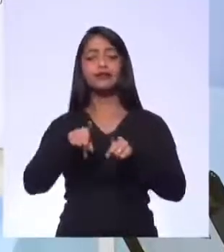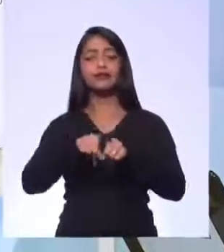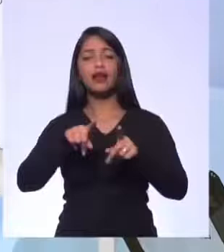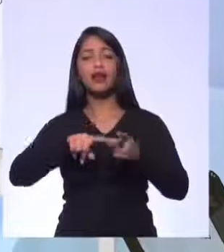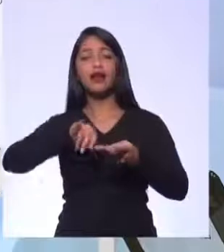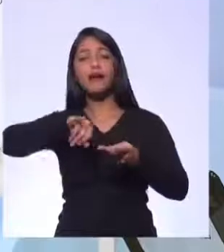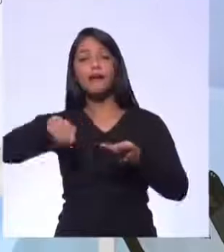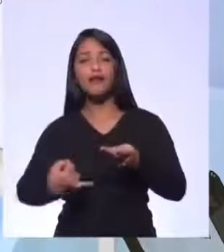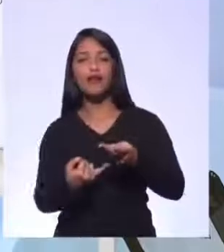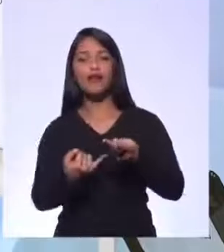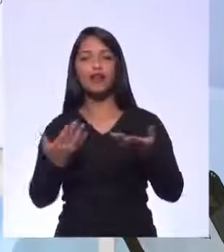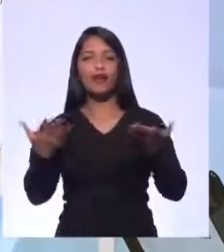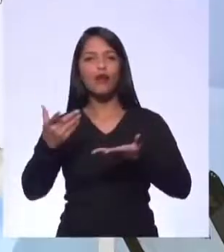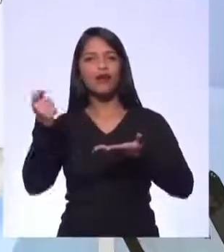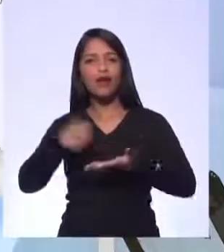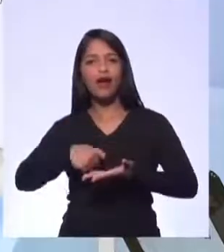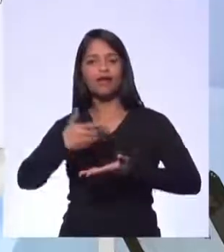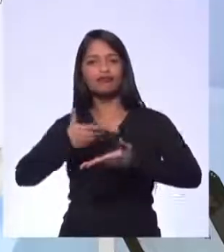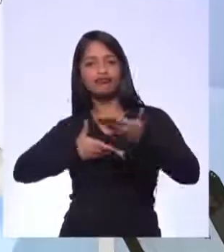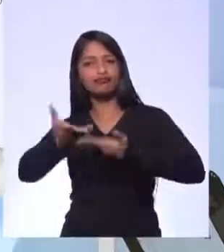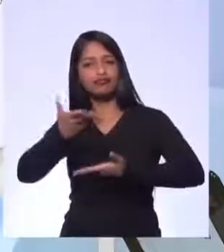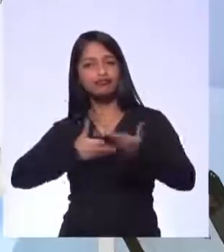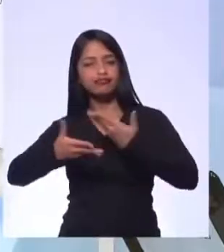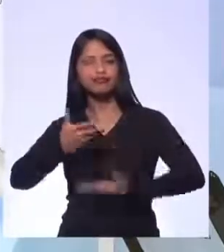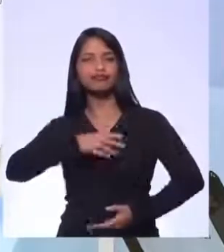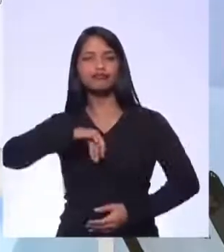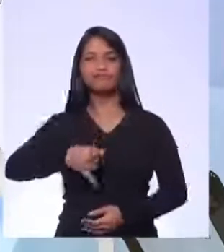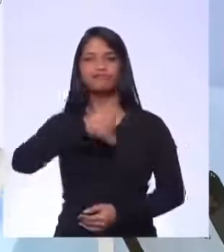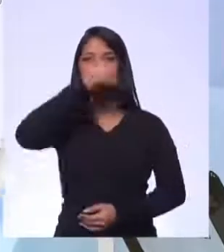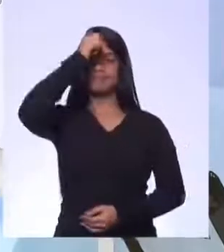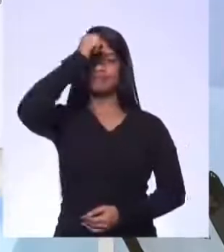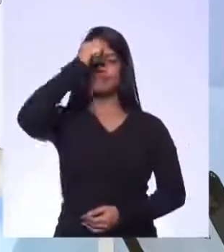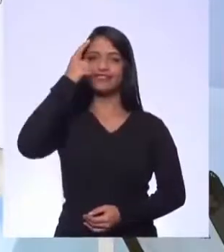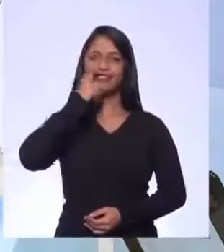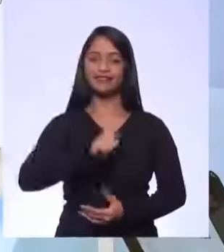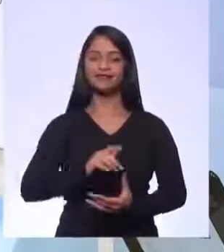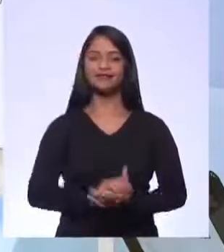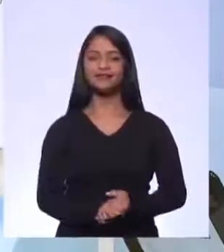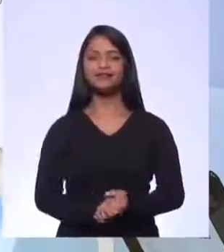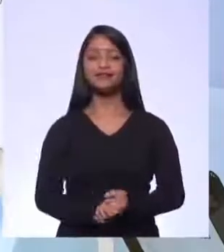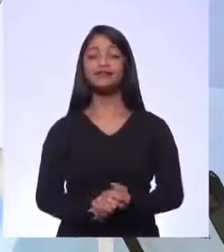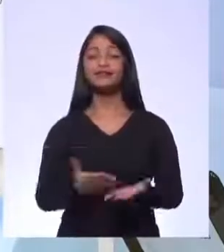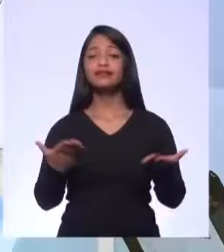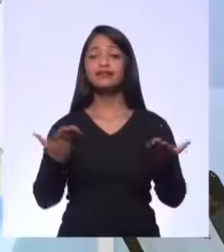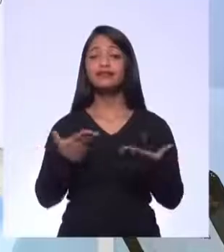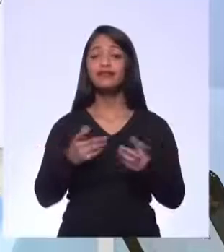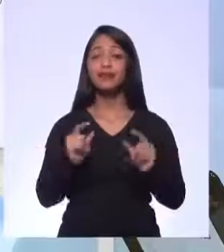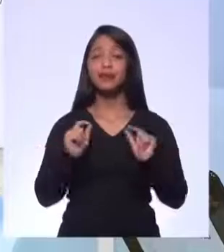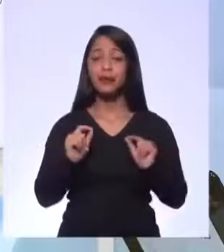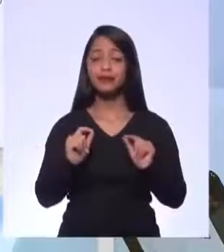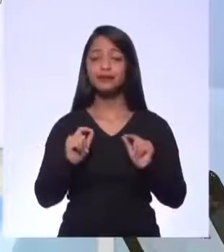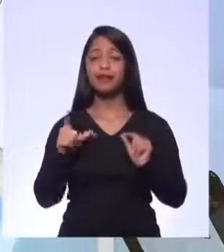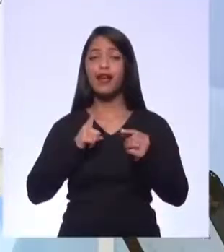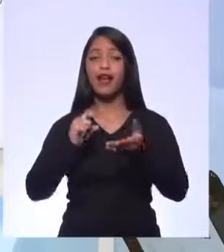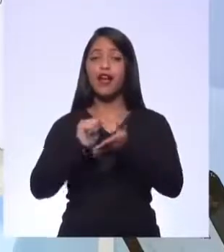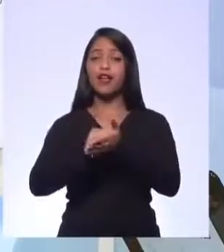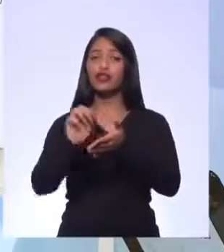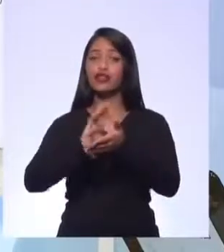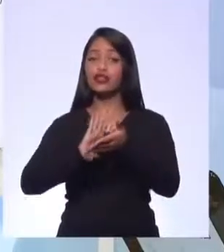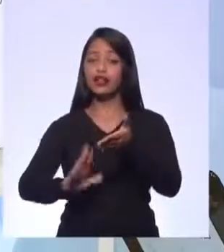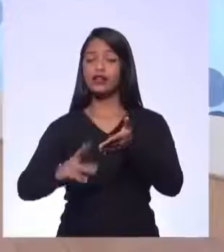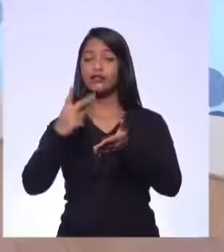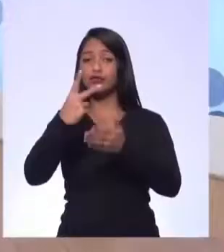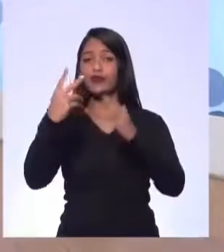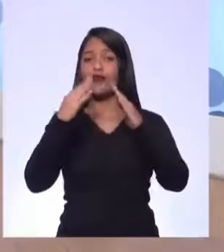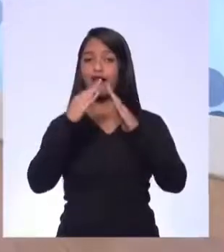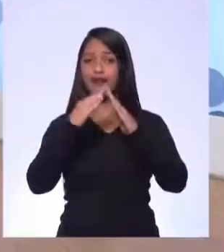de interação. Ok? Agora, nós temos um homework para fazer. Eu acho que não tem mais nenhuma dúvida, né?